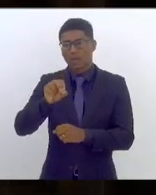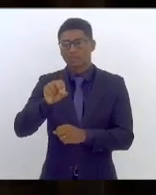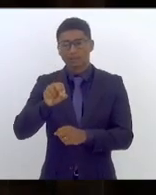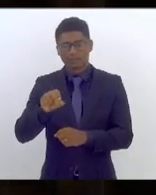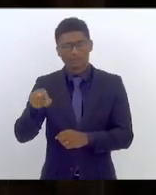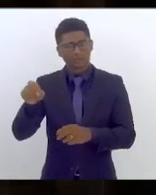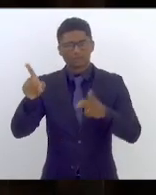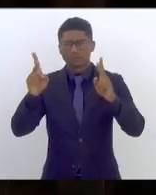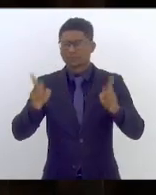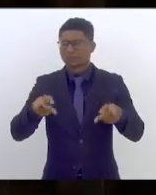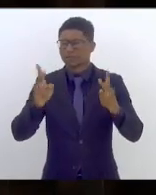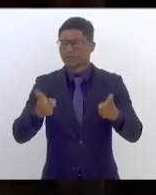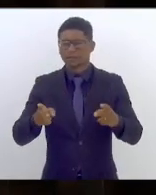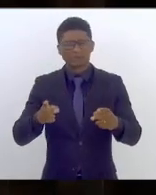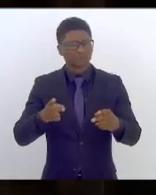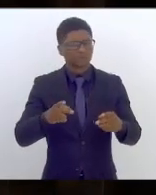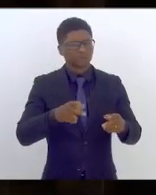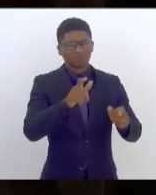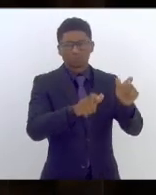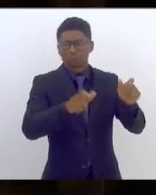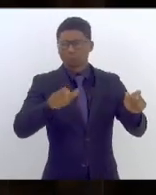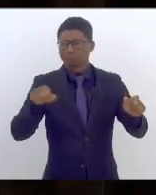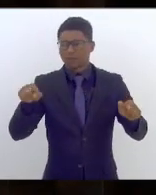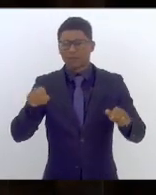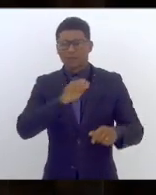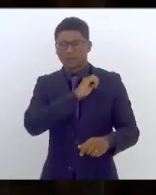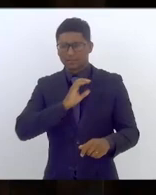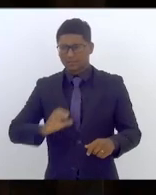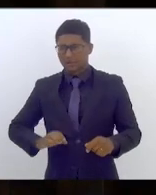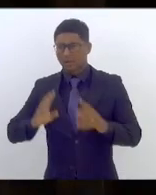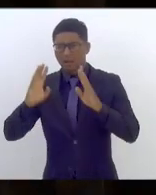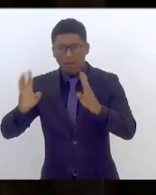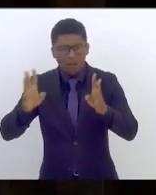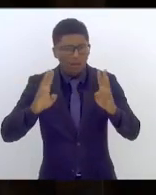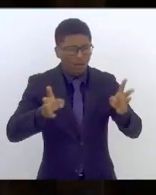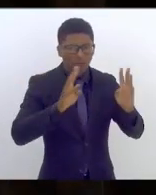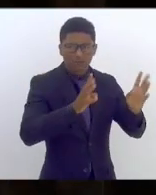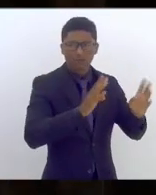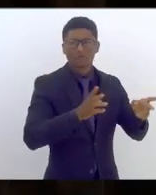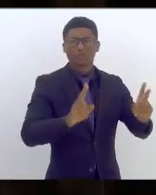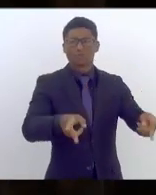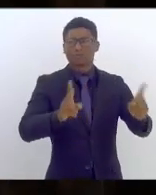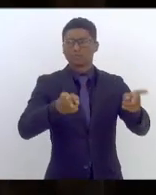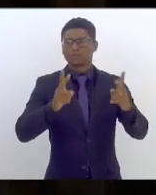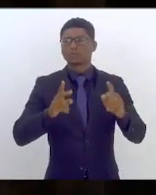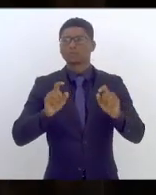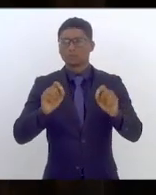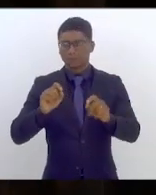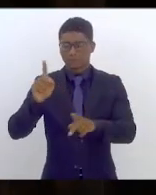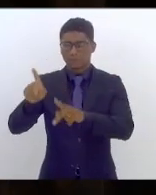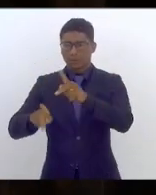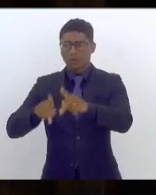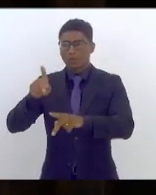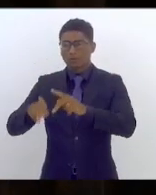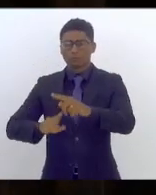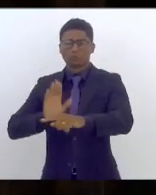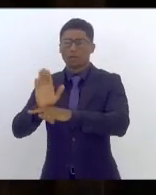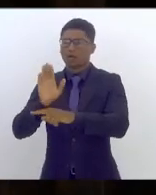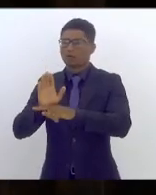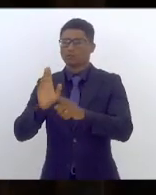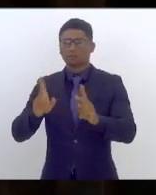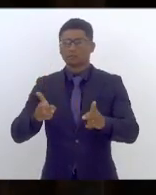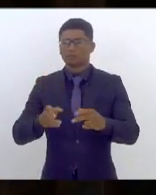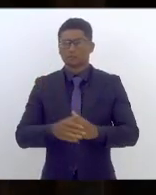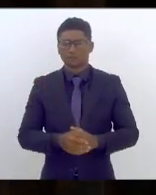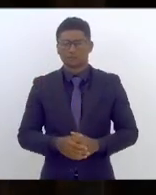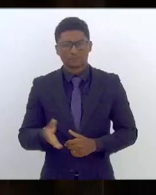ele sempre ouvia todas as partes e sempre decidiu em favor do interesse do povo nunca em favor